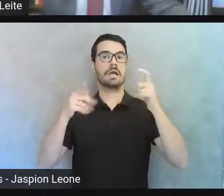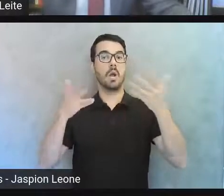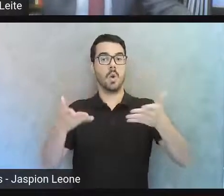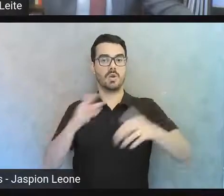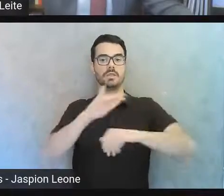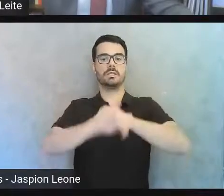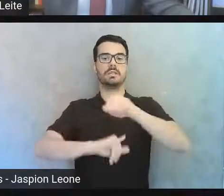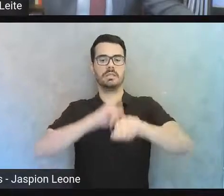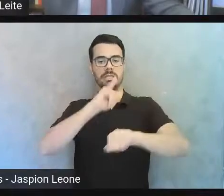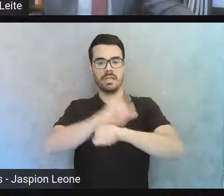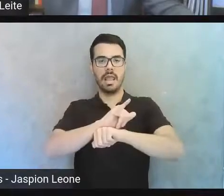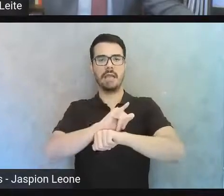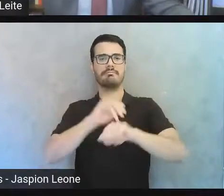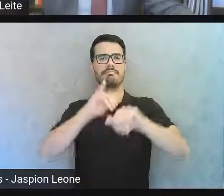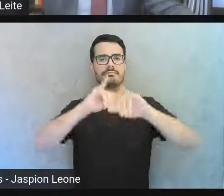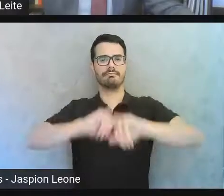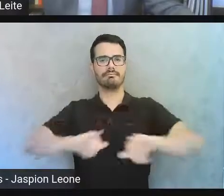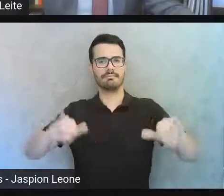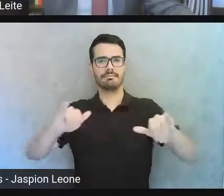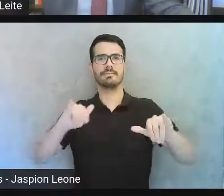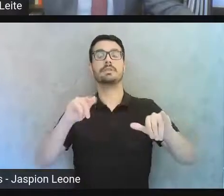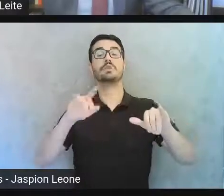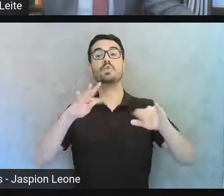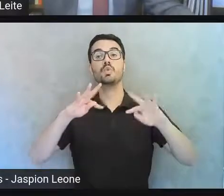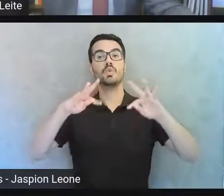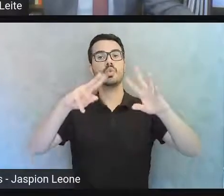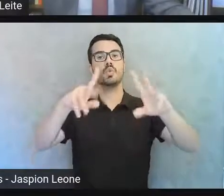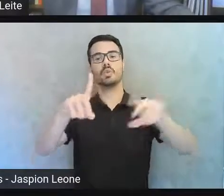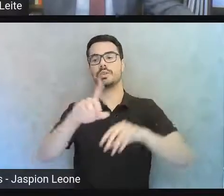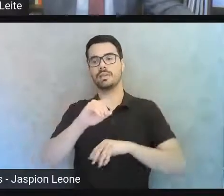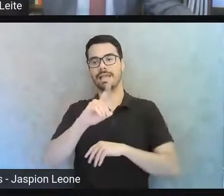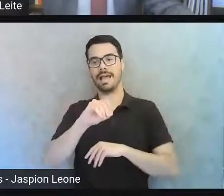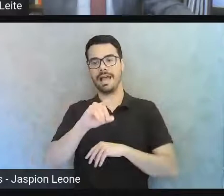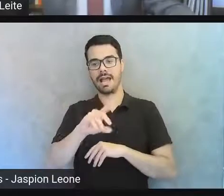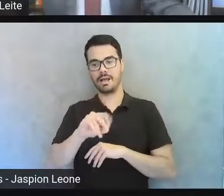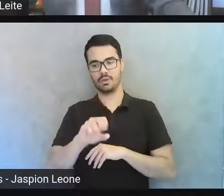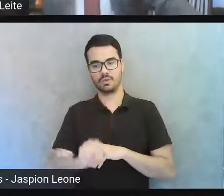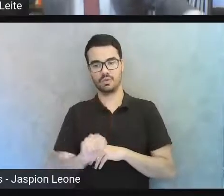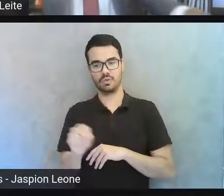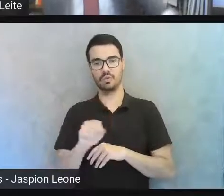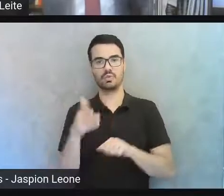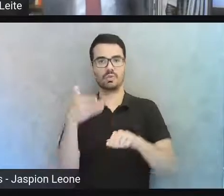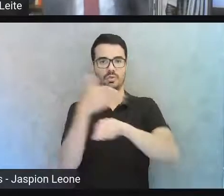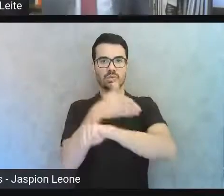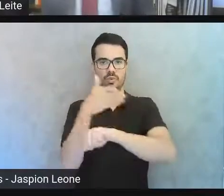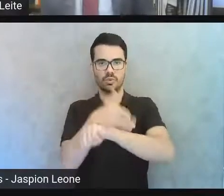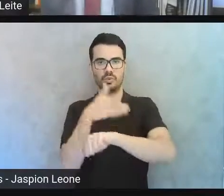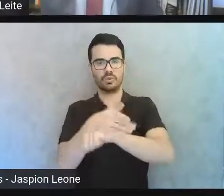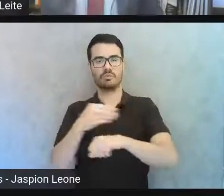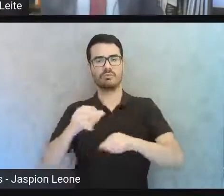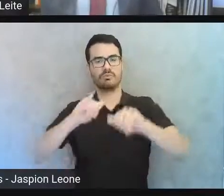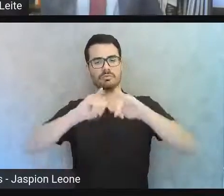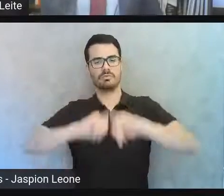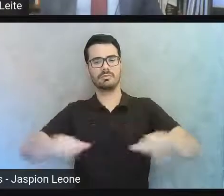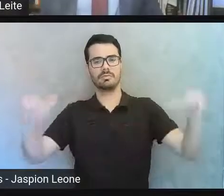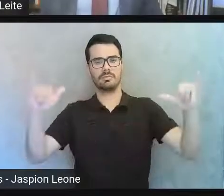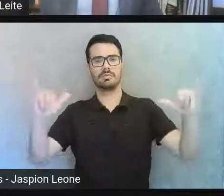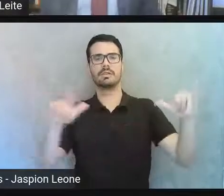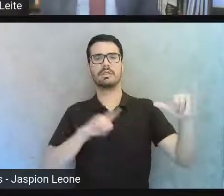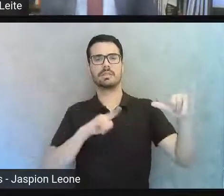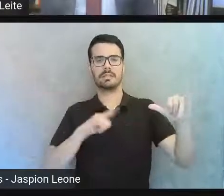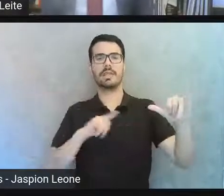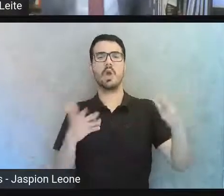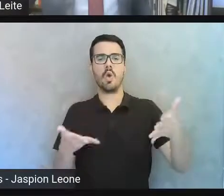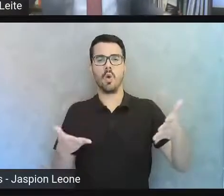informatização, inclusive de tornar acessíveis os dados às pessoas. Temos, comenta ela, um banco de